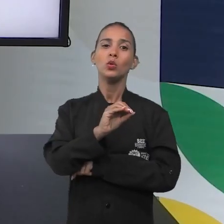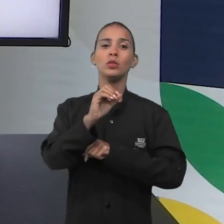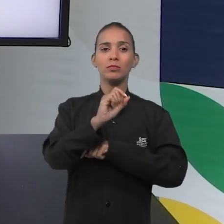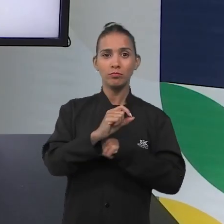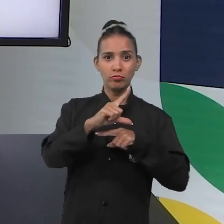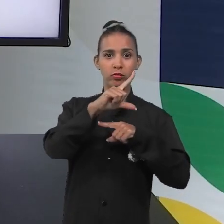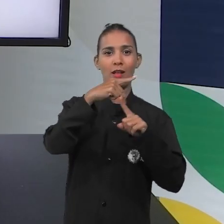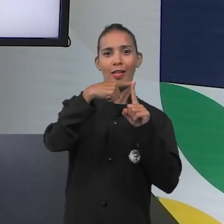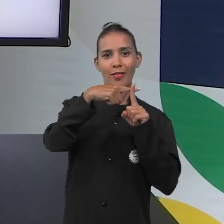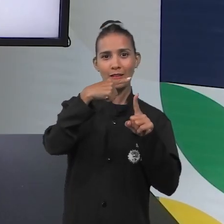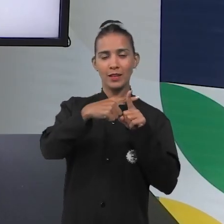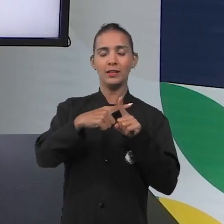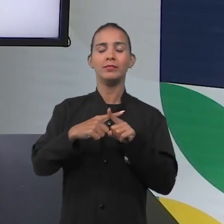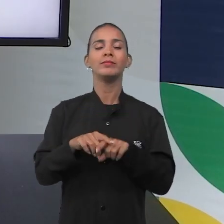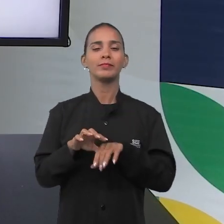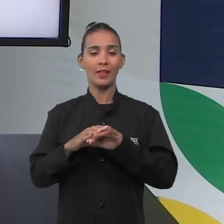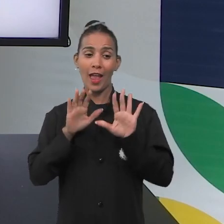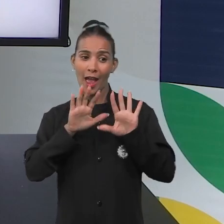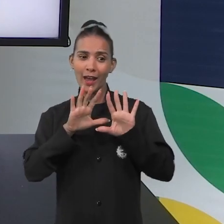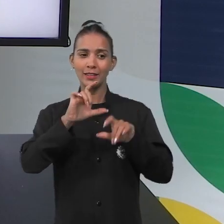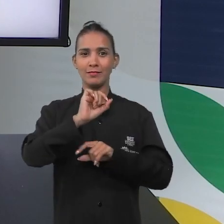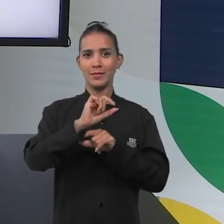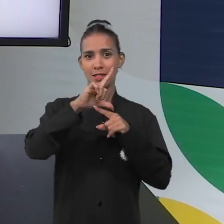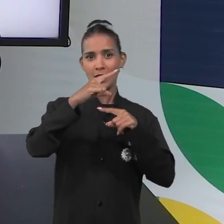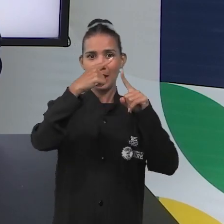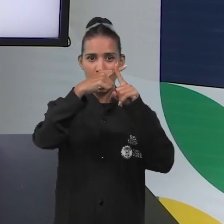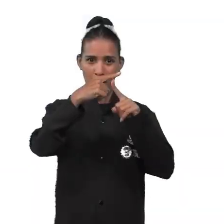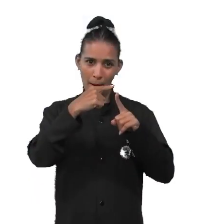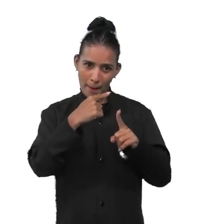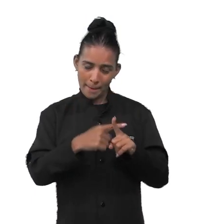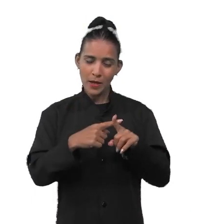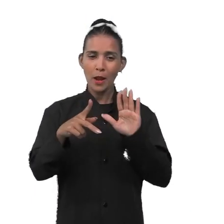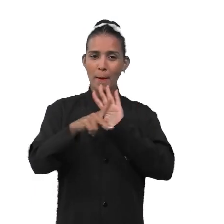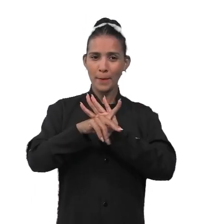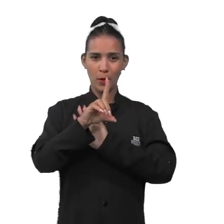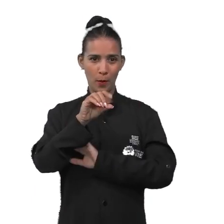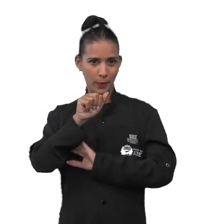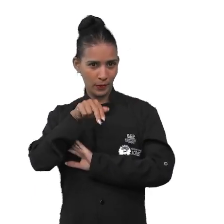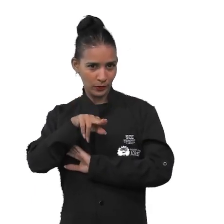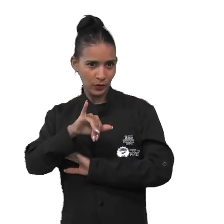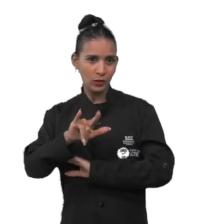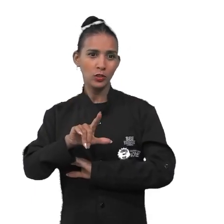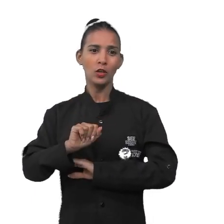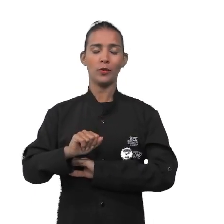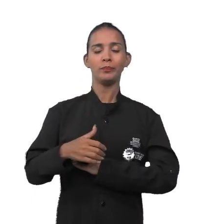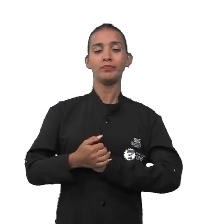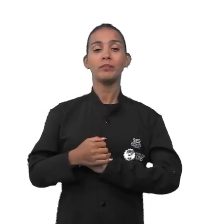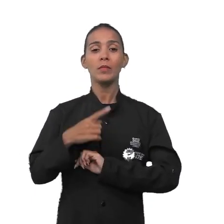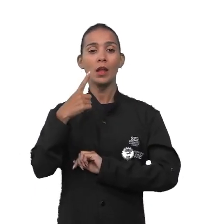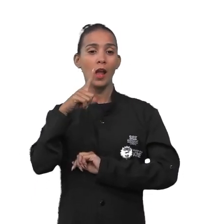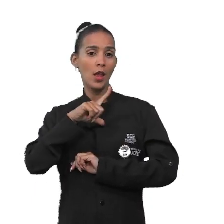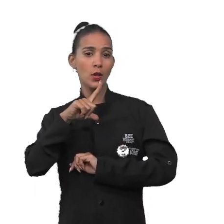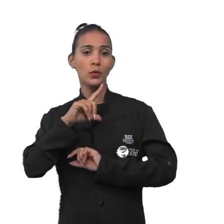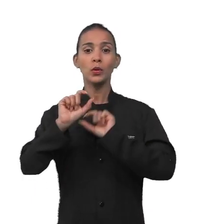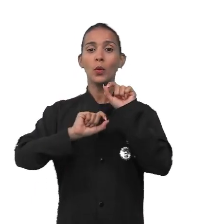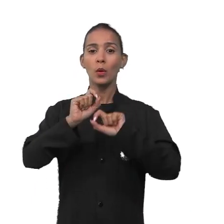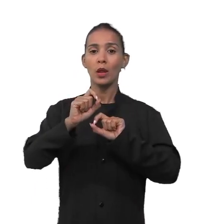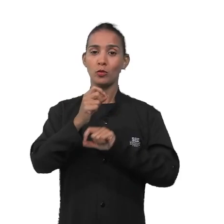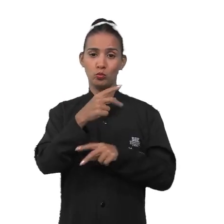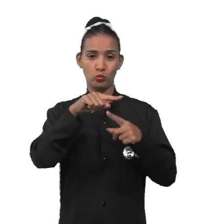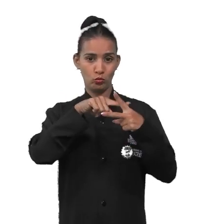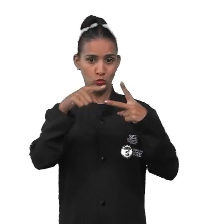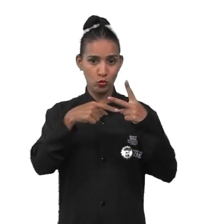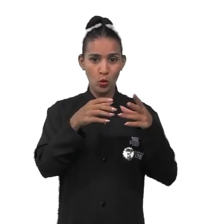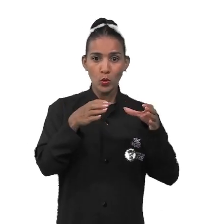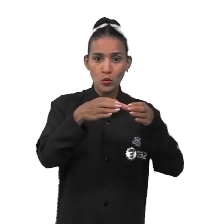nossa pilha de Daniel. Seguindo aqui, nós temos dois agrupamentos de pilha. Eu posso ter um agrupamento